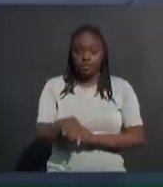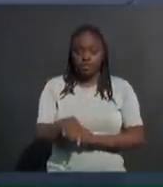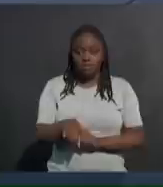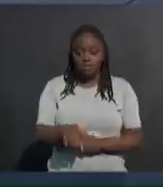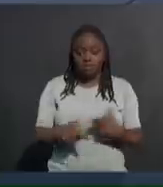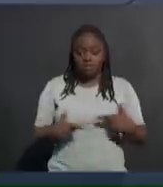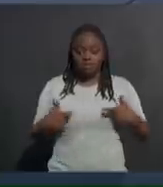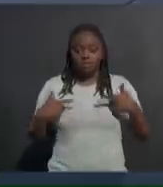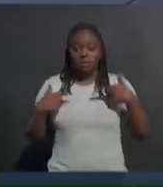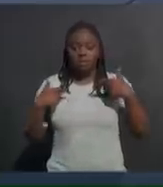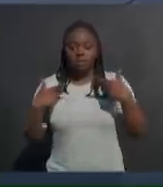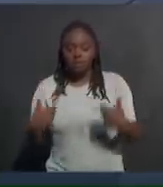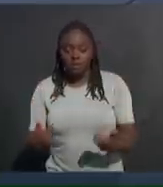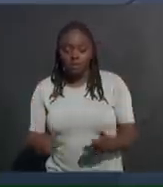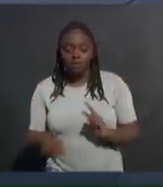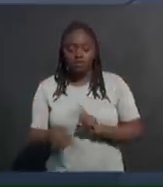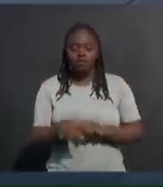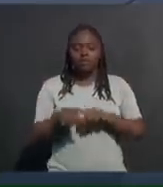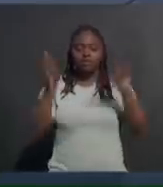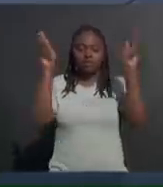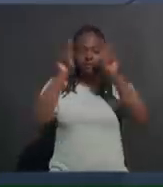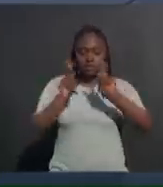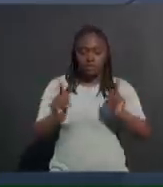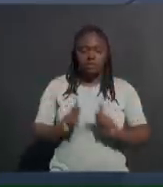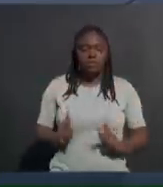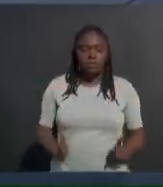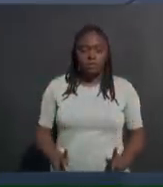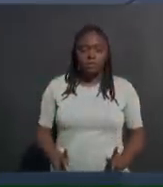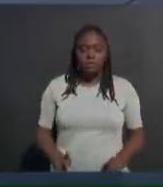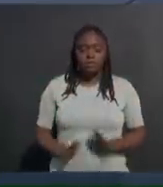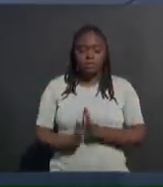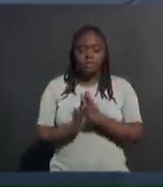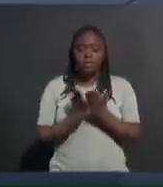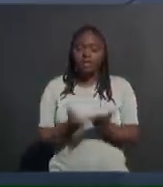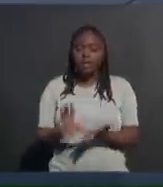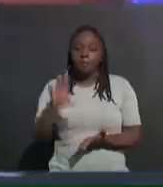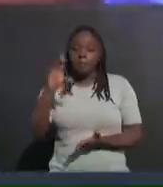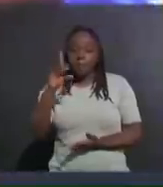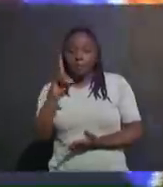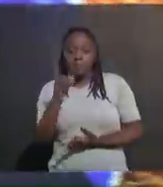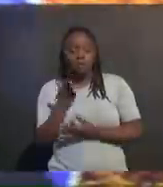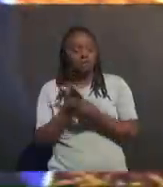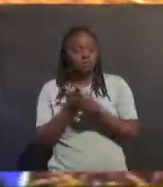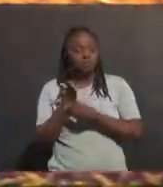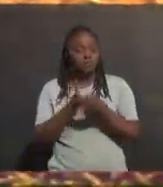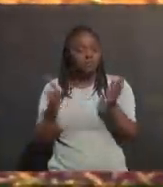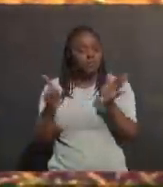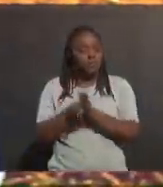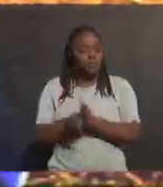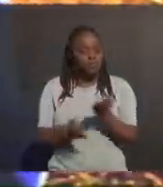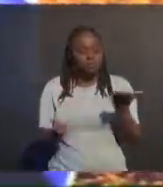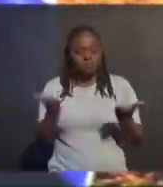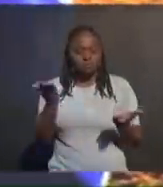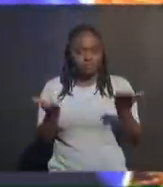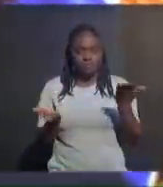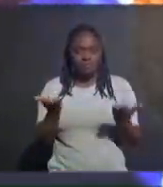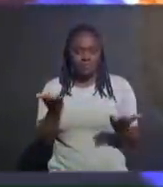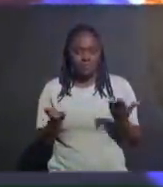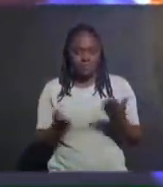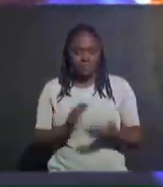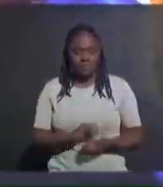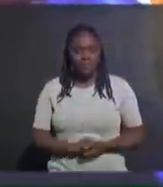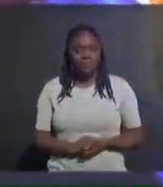tempo de guerra, tempo de paz. A Bíblia é o livro do equilíbrio. Fala comigo, a Bíblia é o livro